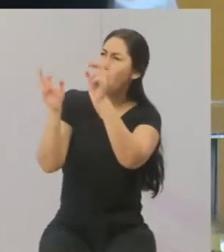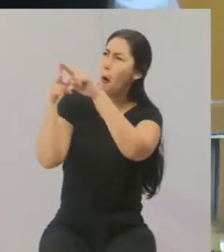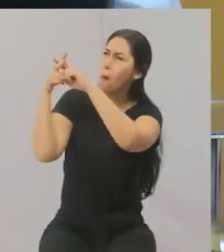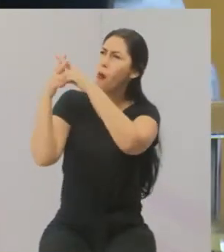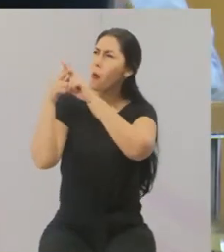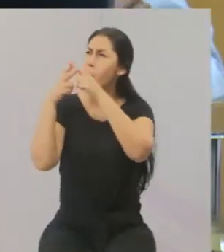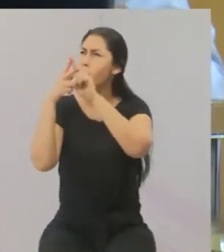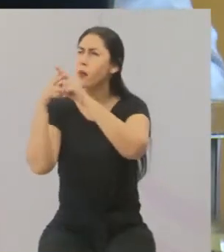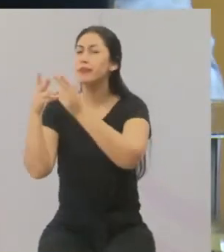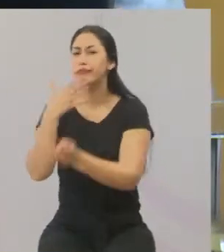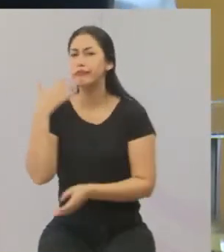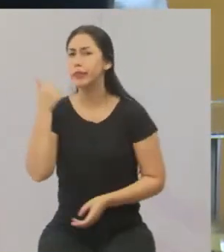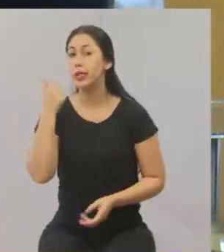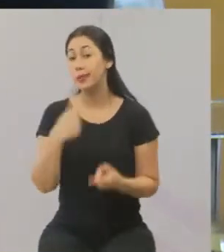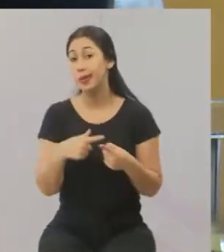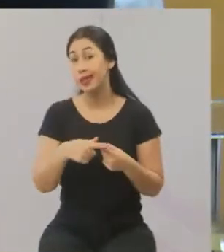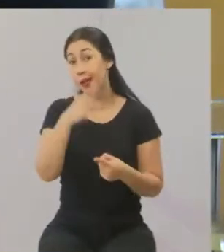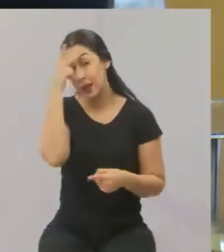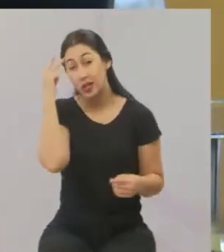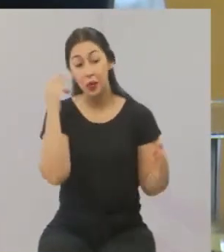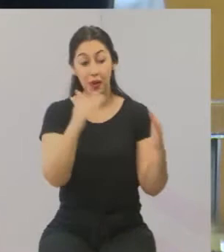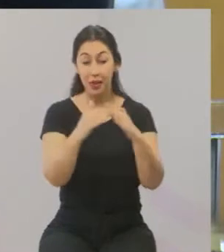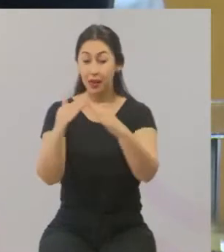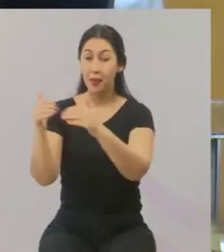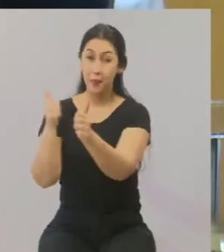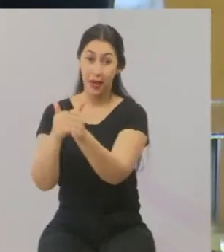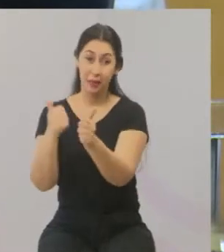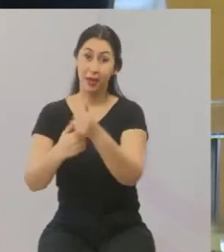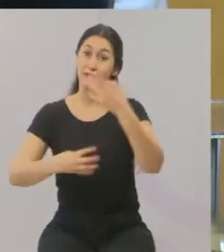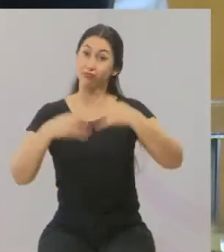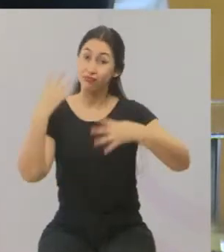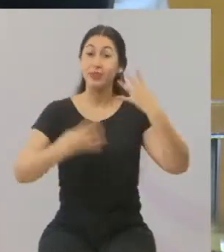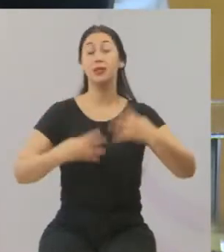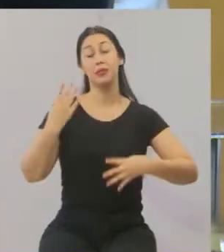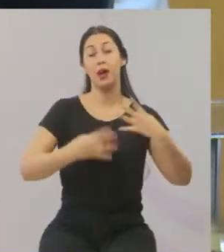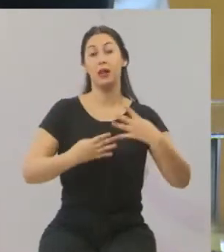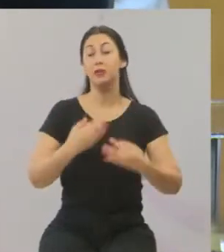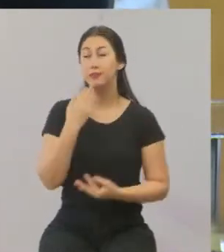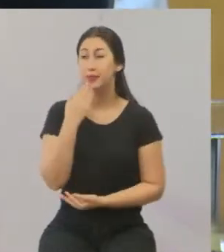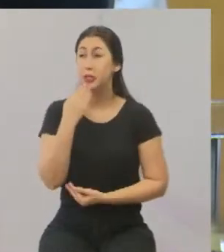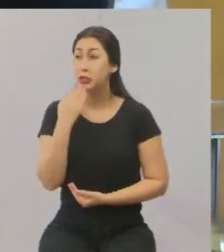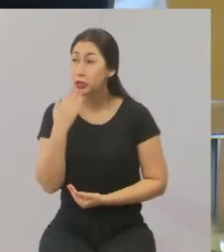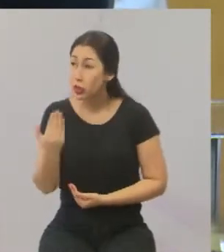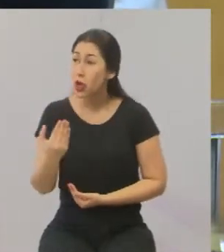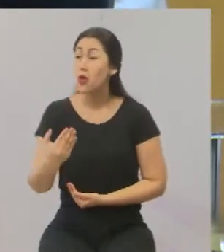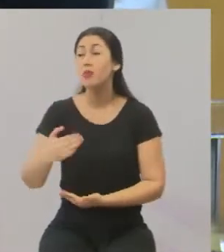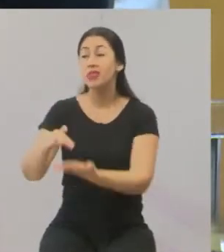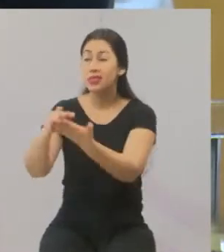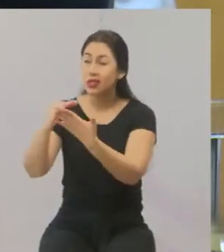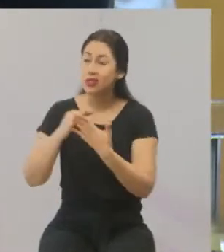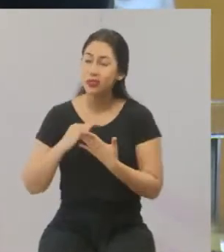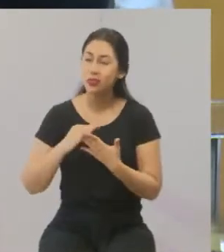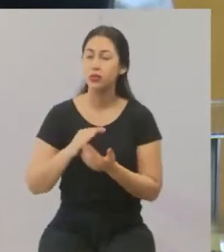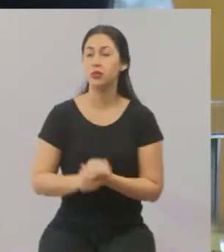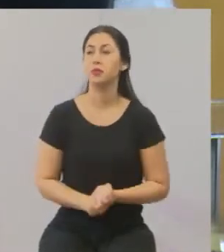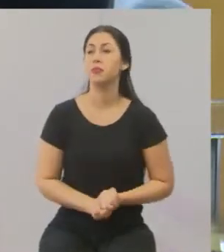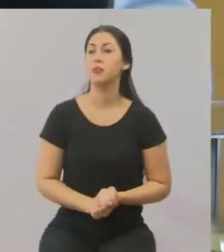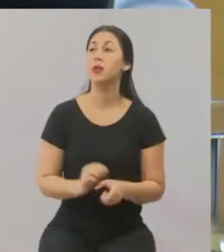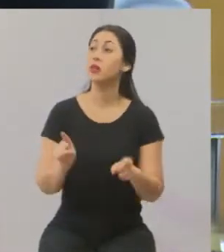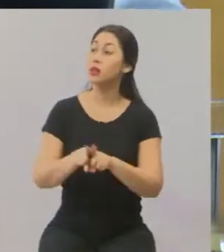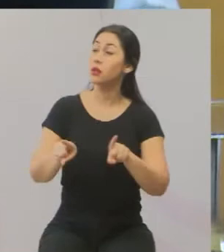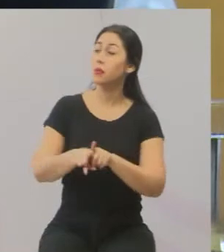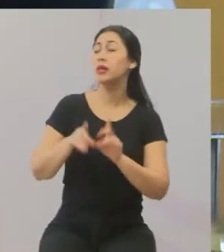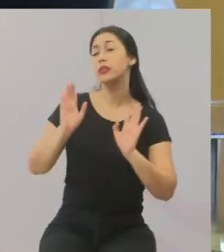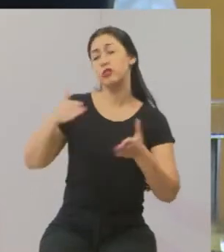causando grandes transtornos aos moradores do entorno. Ao fim, muito respeitosamente, recorremos à compreensão e aos prédios da IDP São Paulo e transmitimos